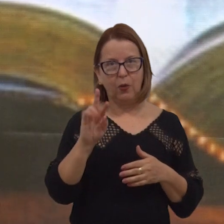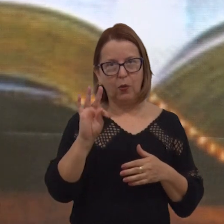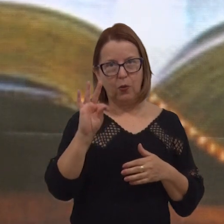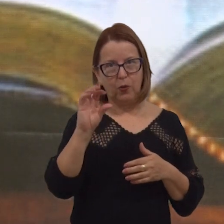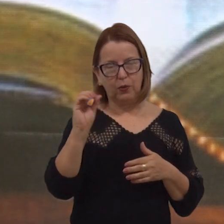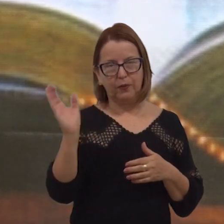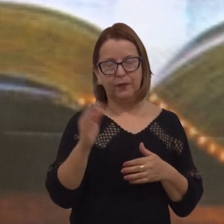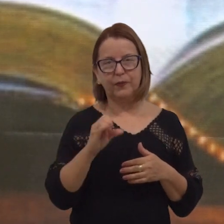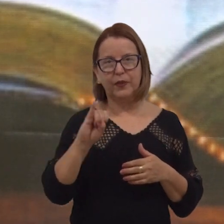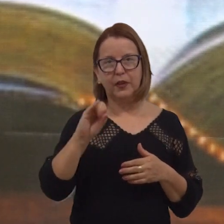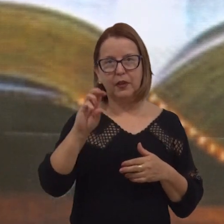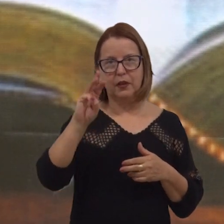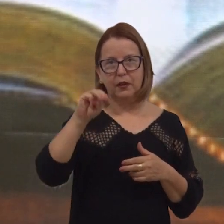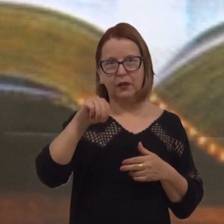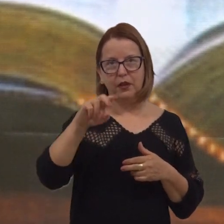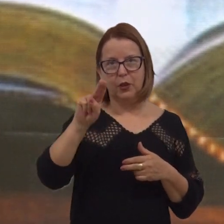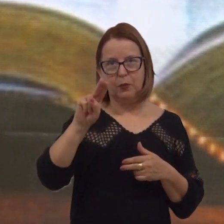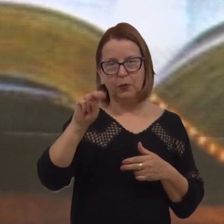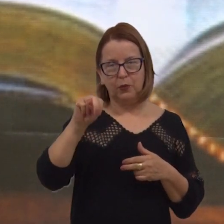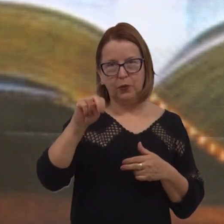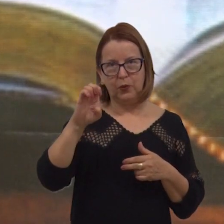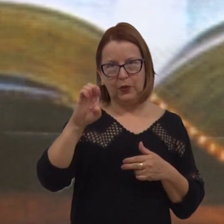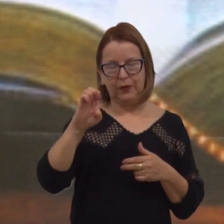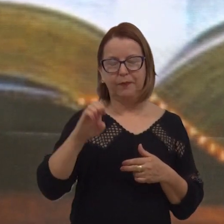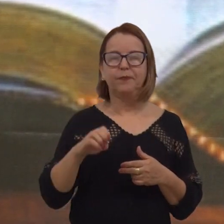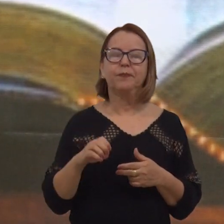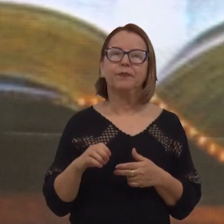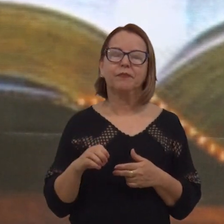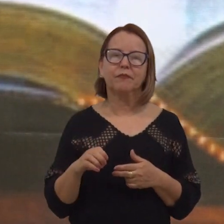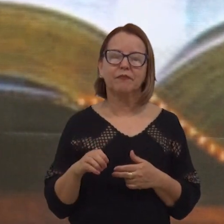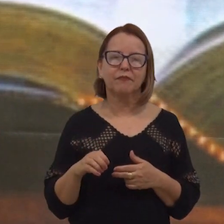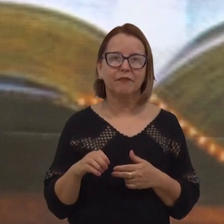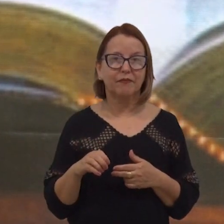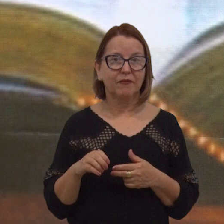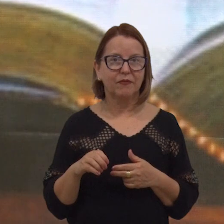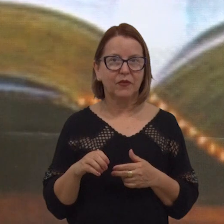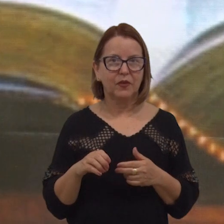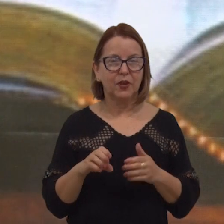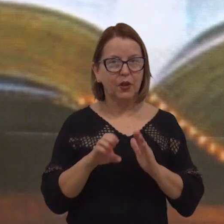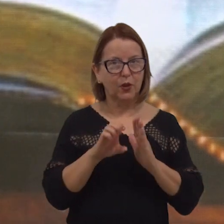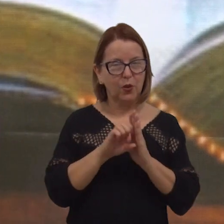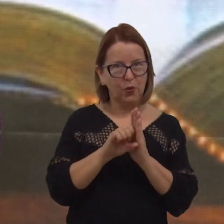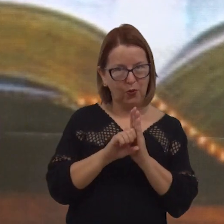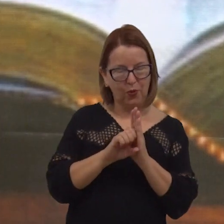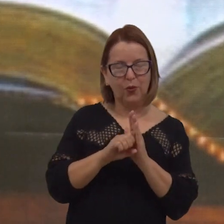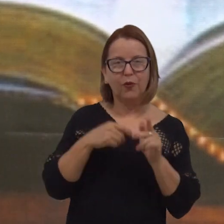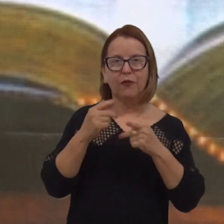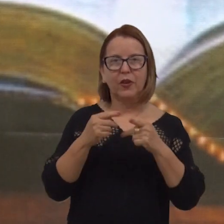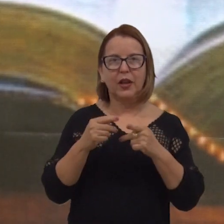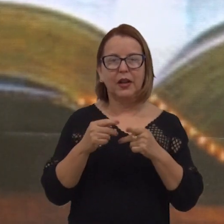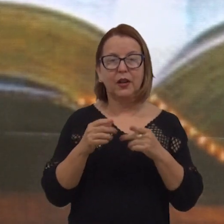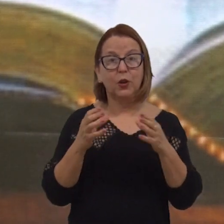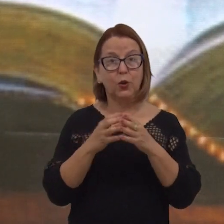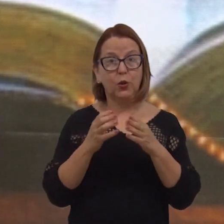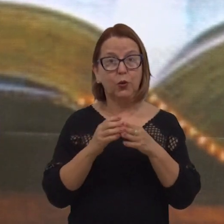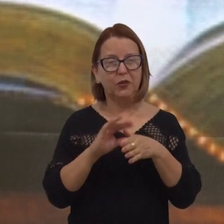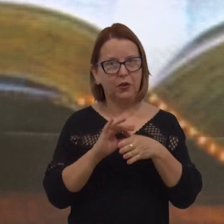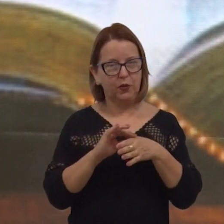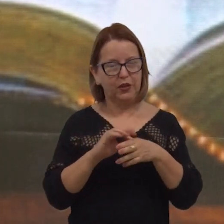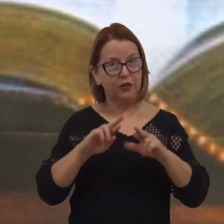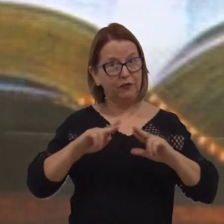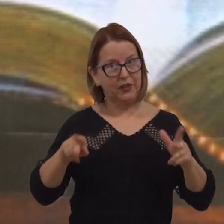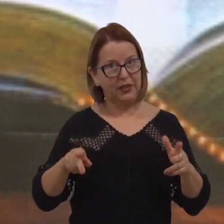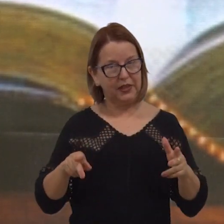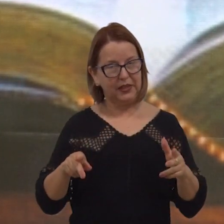uma doença autoimune. E o Google disse assim, ó, são um grupo de doenças distintas que